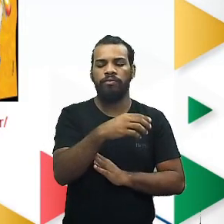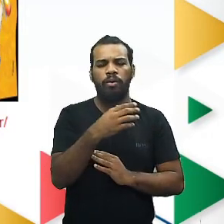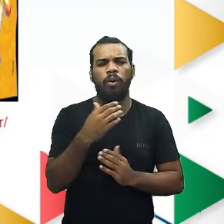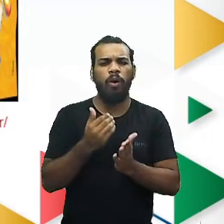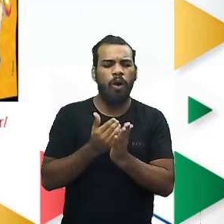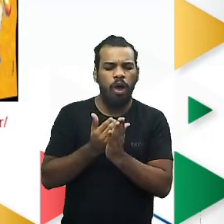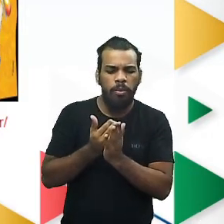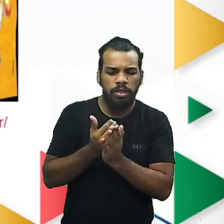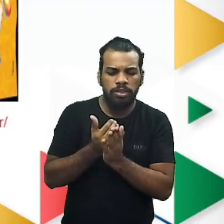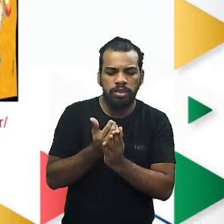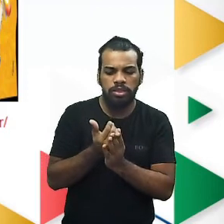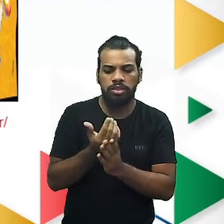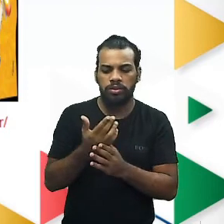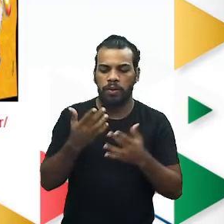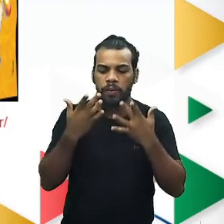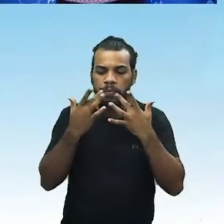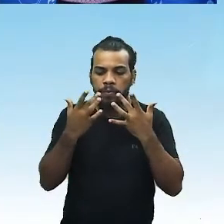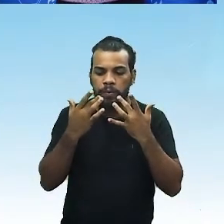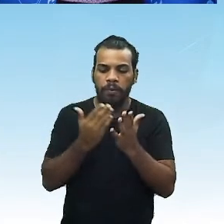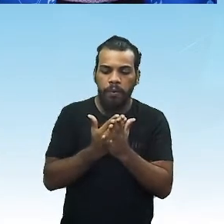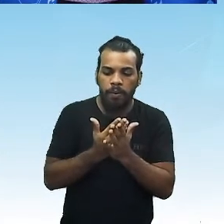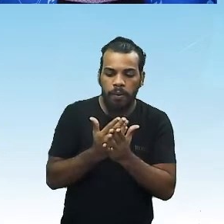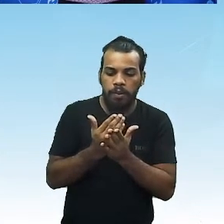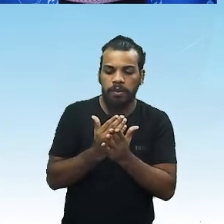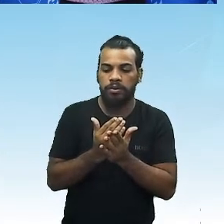comecinho do teatro, por exemplo,